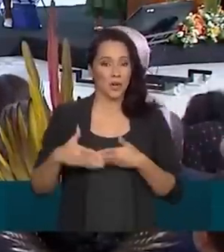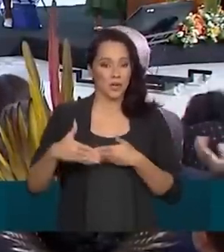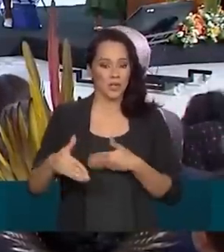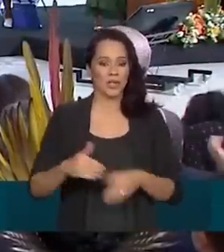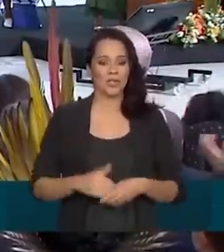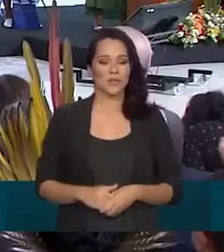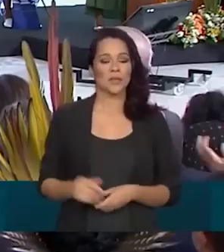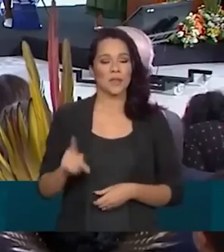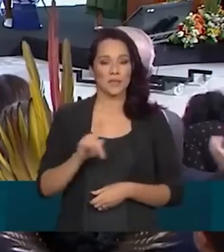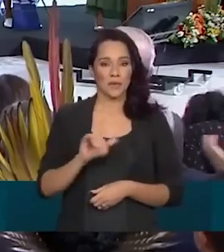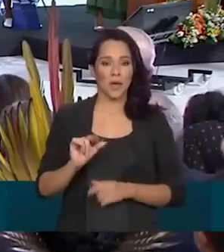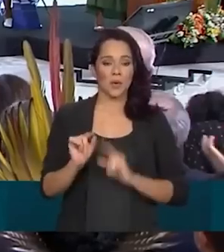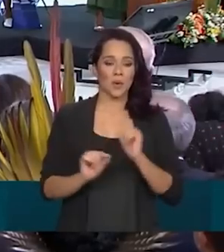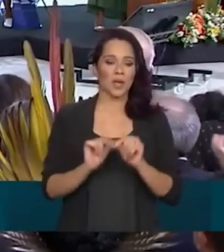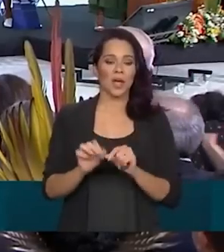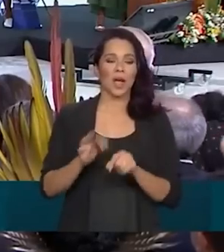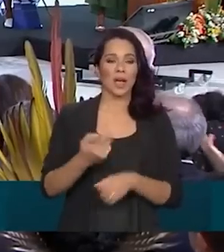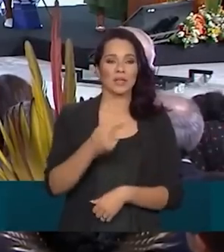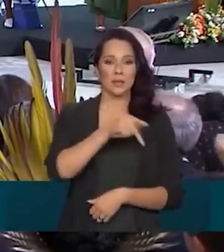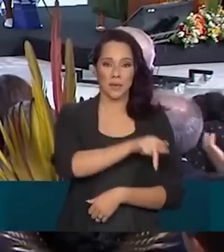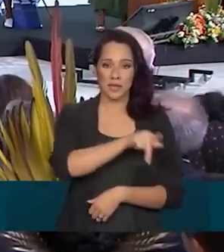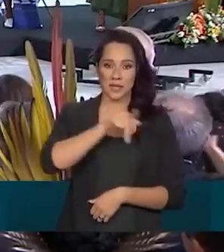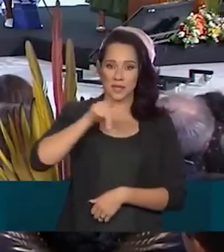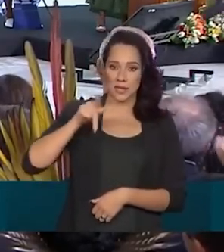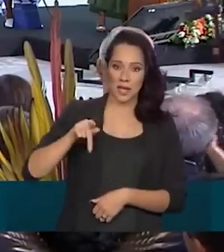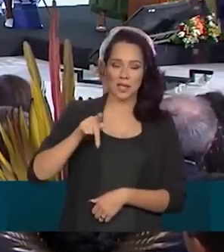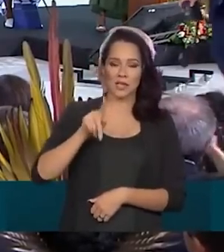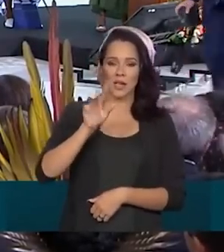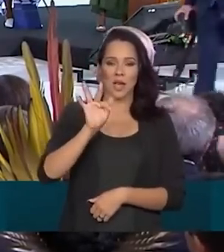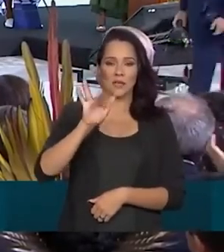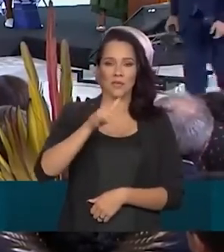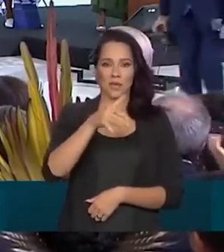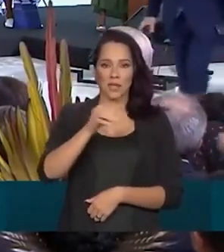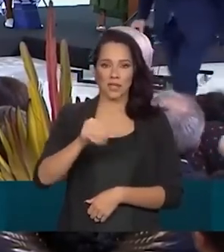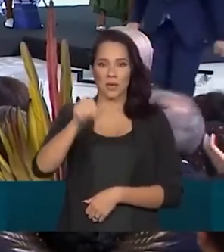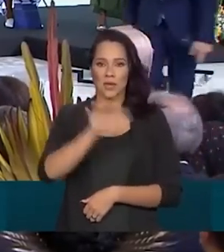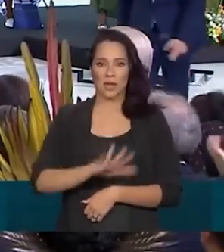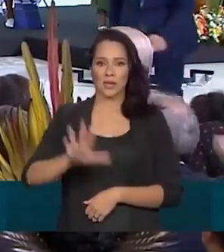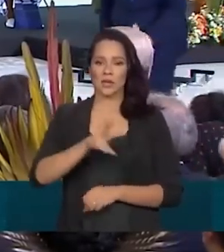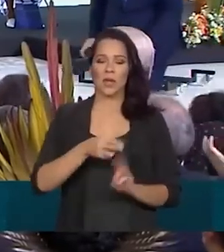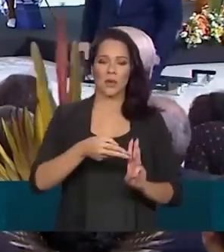a partir de agora, passa a presidir a Fundação